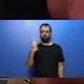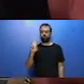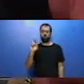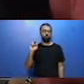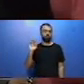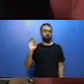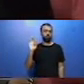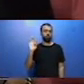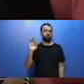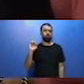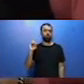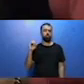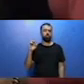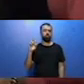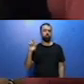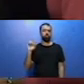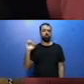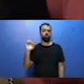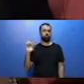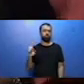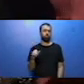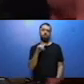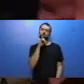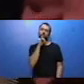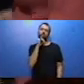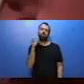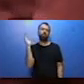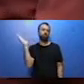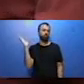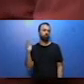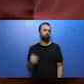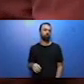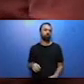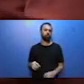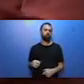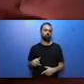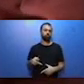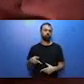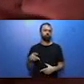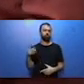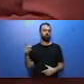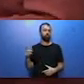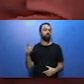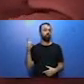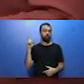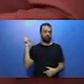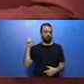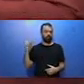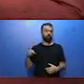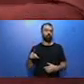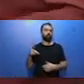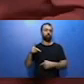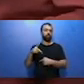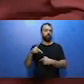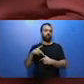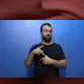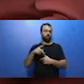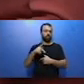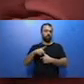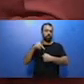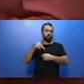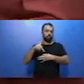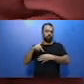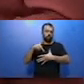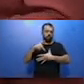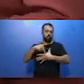alguns exemplos de alimentos construtores. Então, construtores vai construir, reparar o que o meu corpo